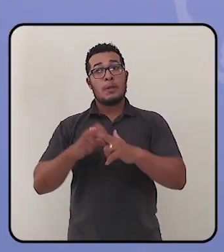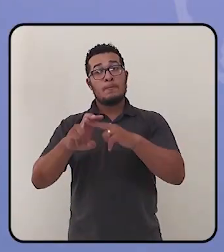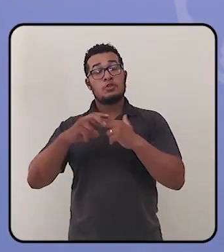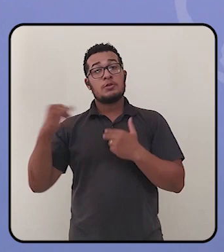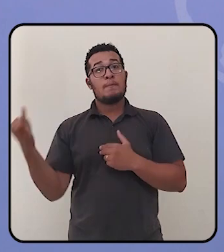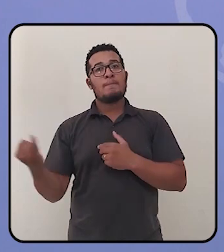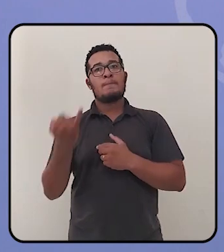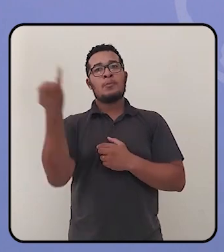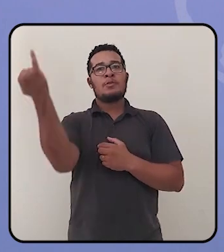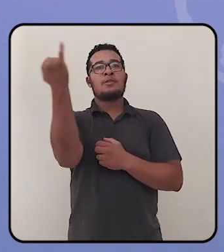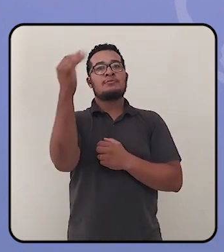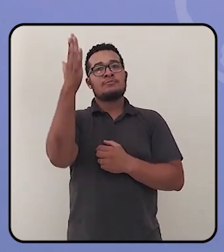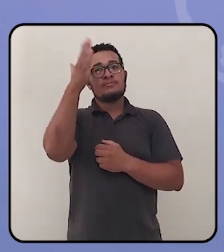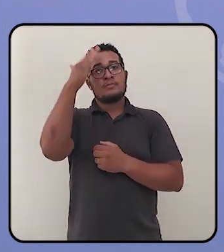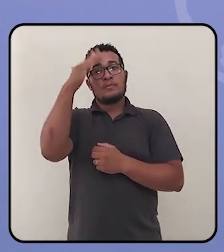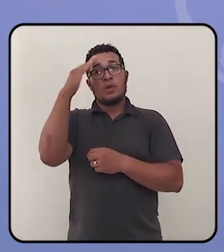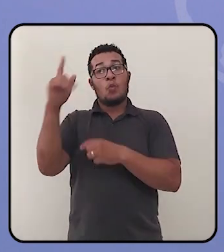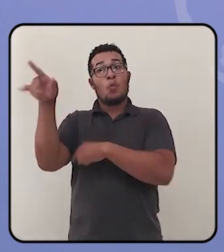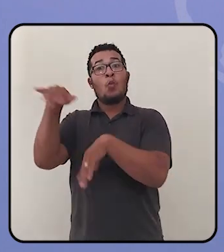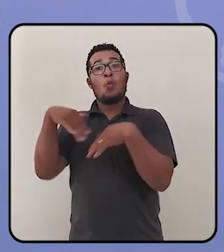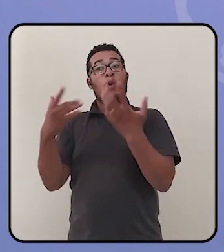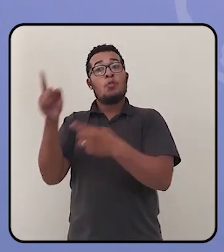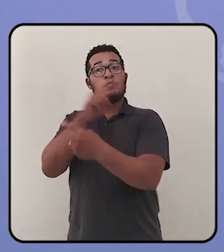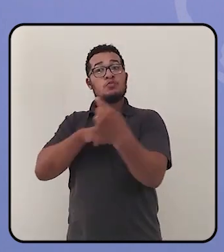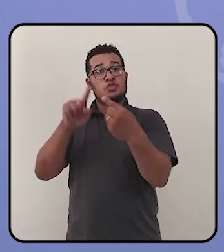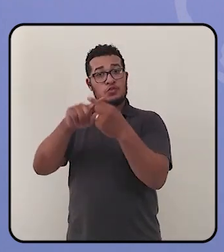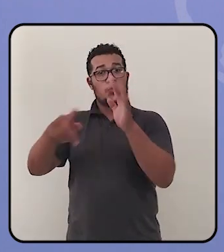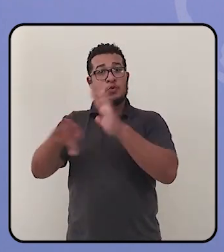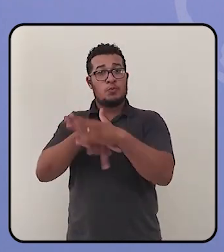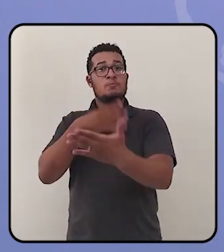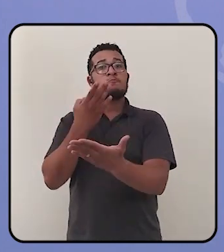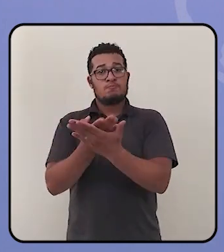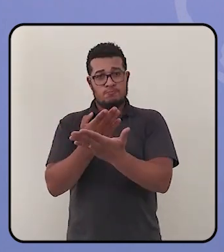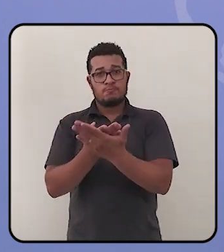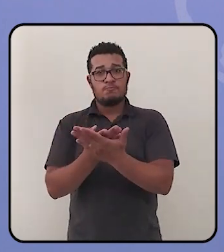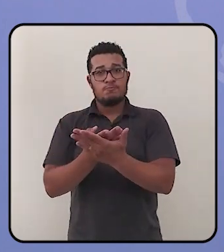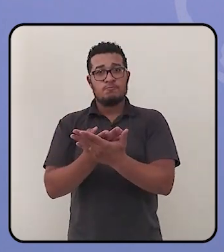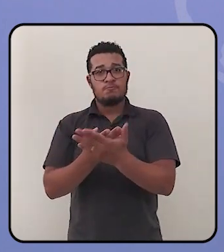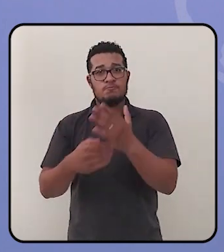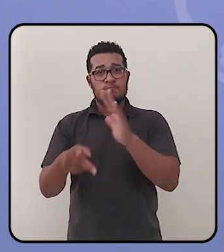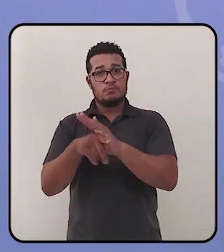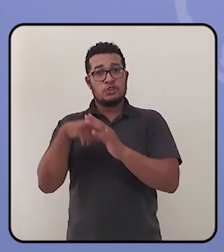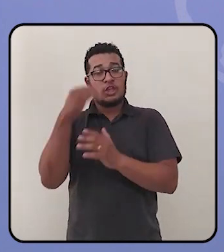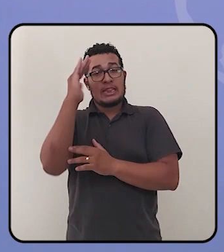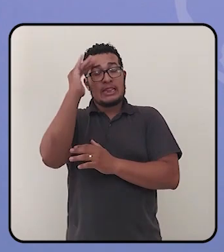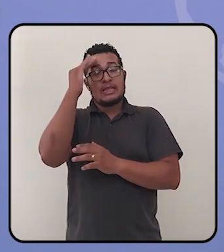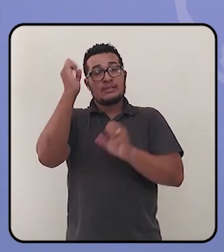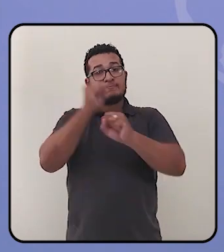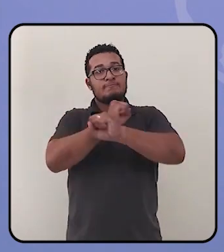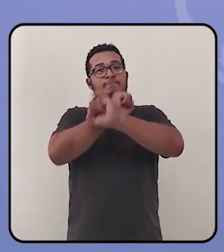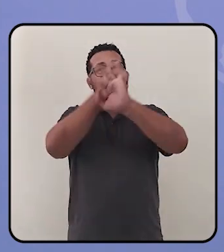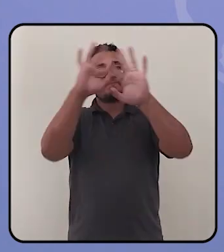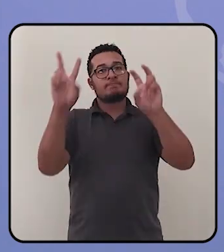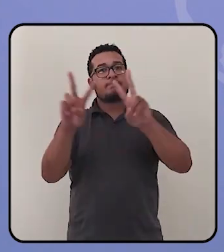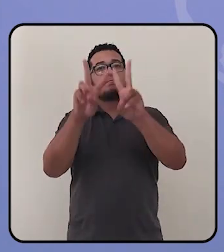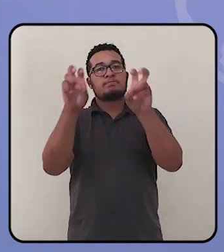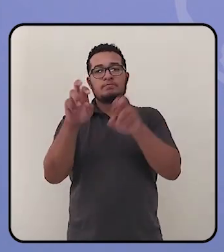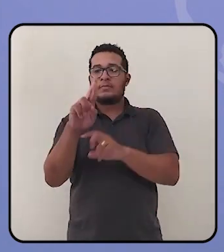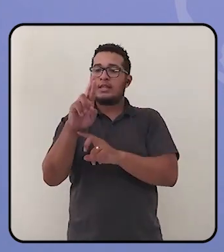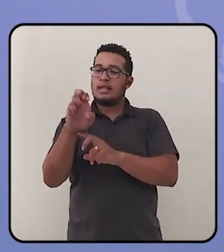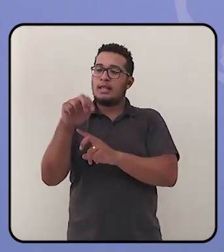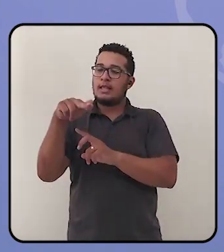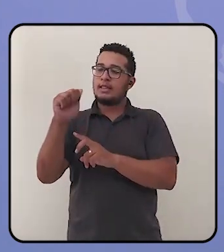importante nós verificarmos de início qual o objetivo dessa aula para que nós possamos entender tranquilamente o assunto